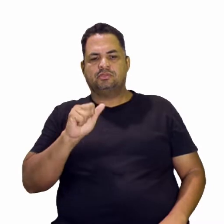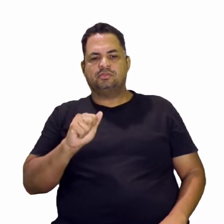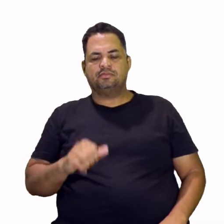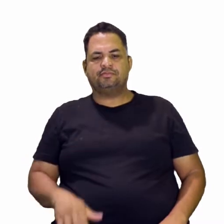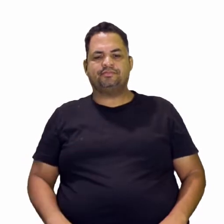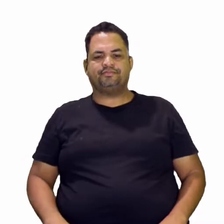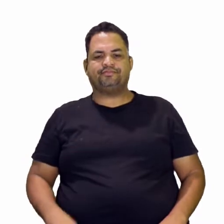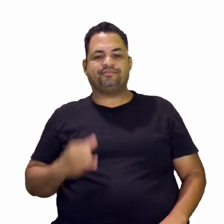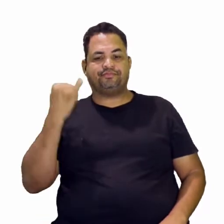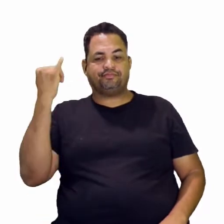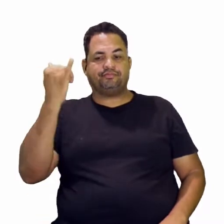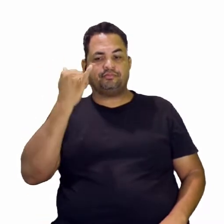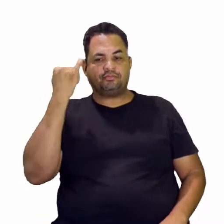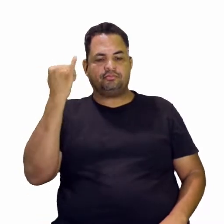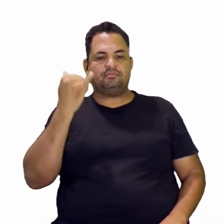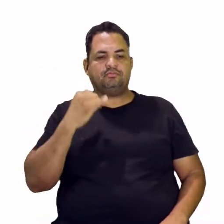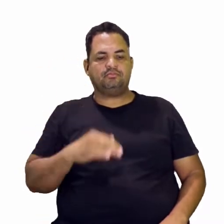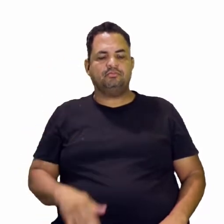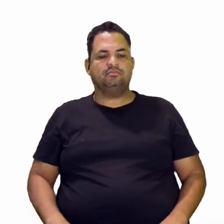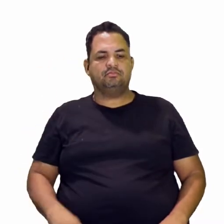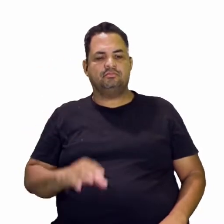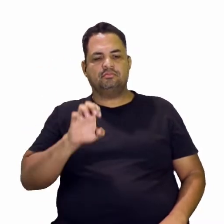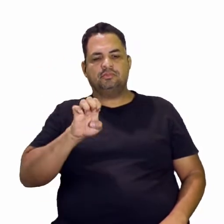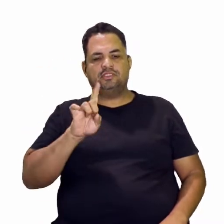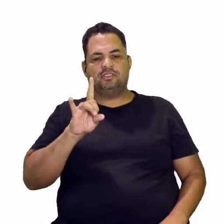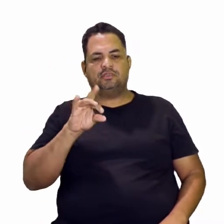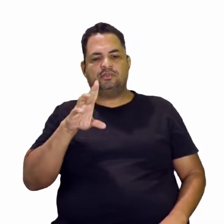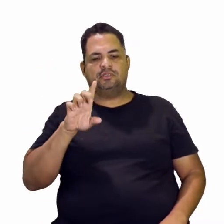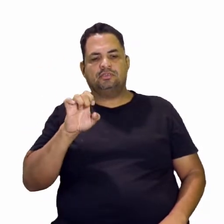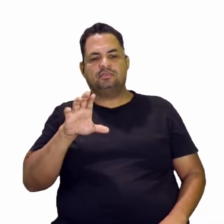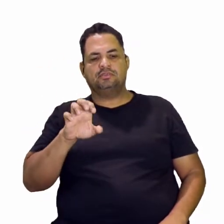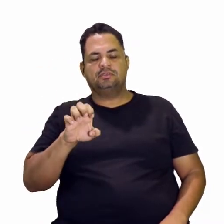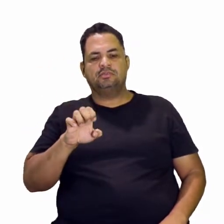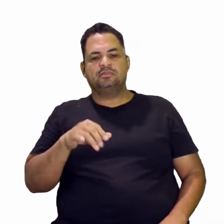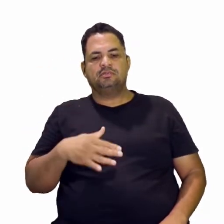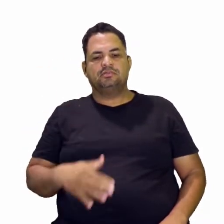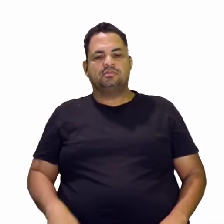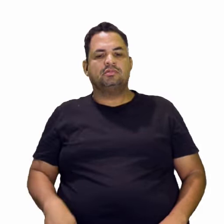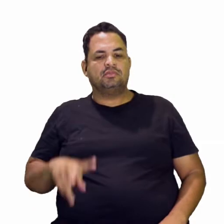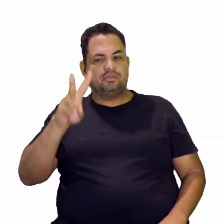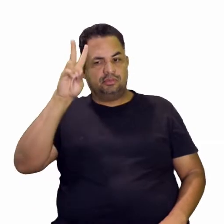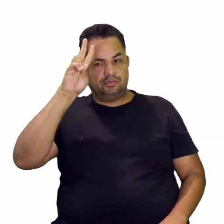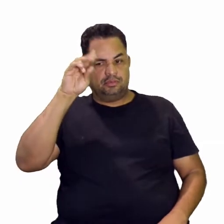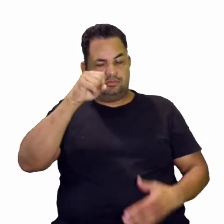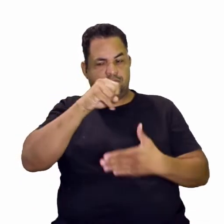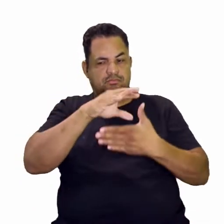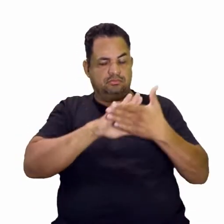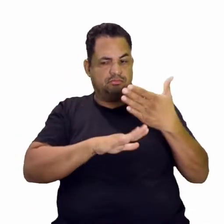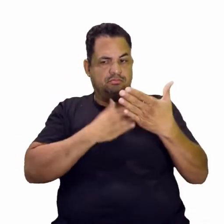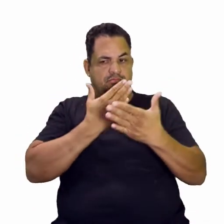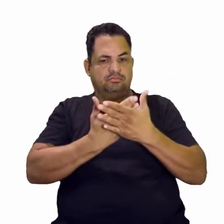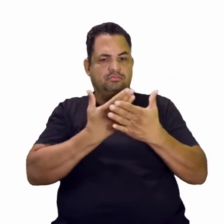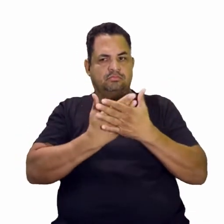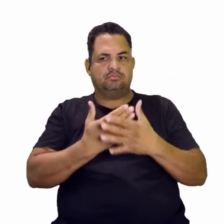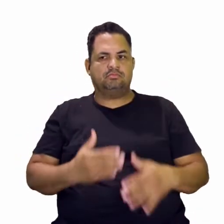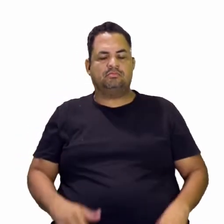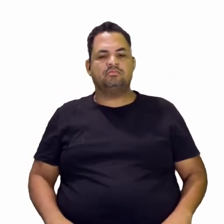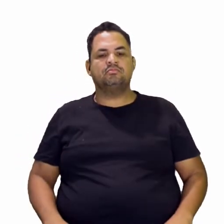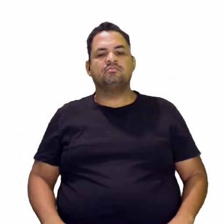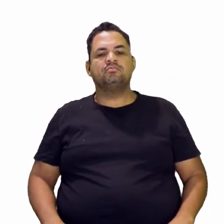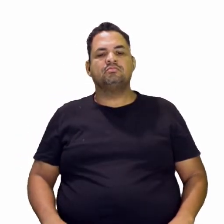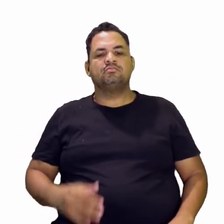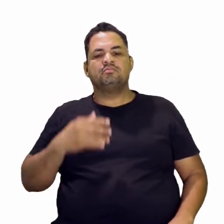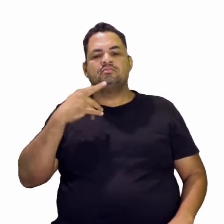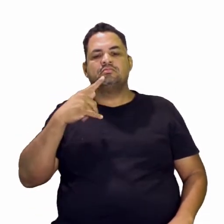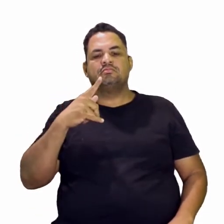fosfolipídios, importantíssimos. Olha os esteroides aqui. Lembram de uma questão que a gente falou ali numa aula? Pois é.